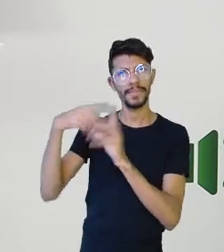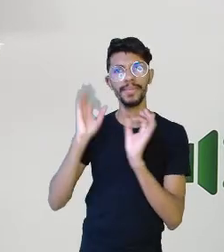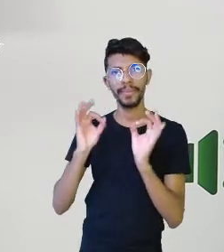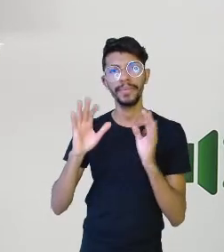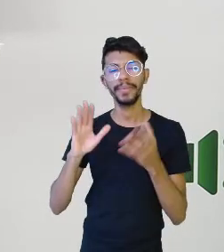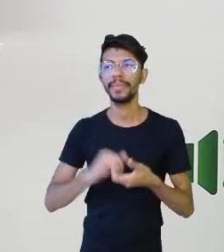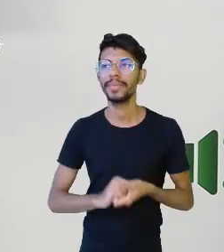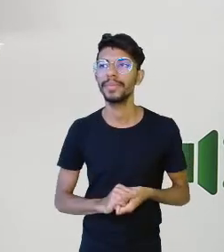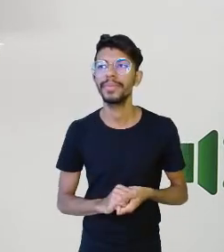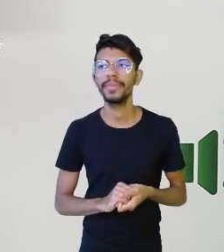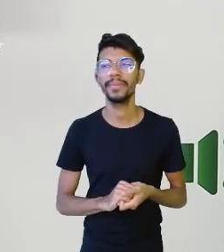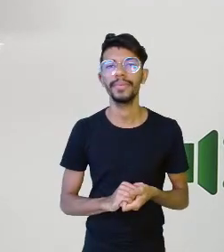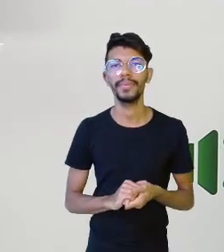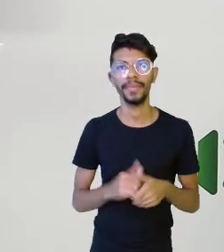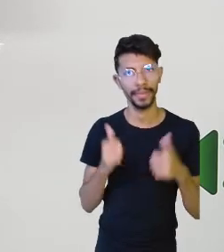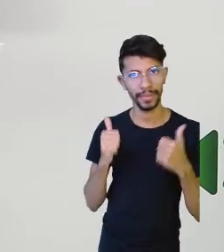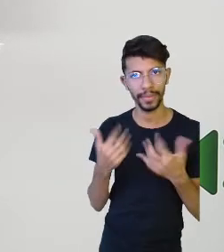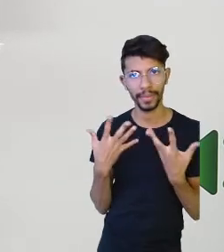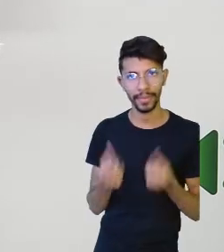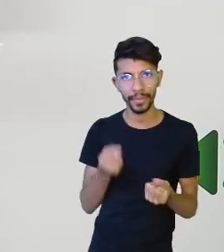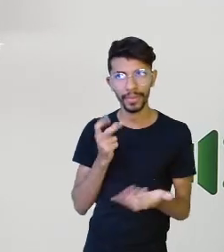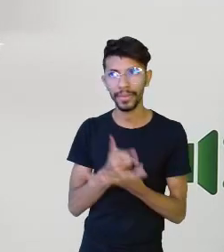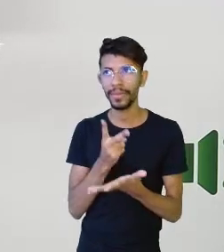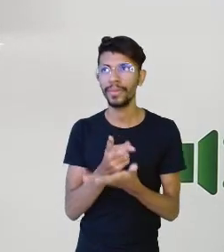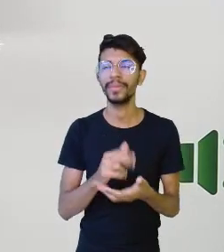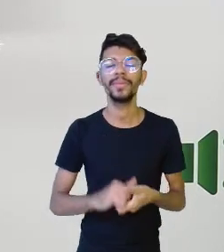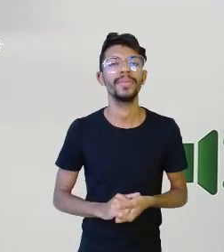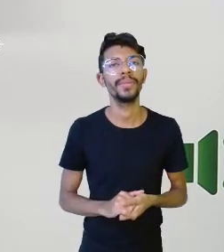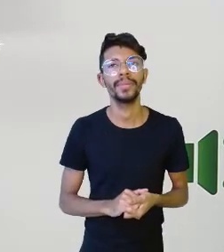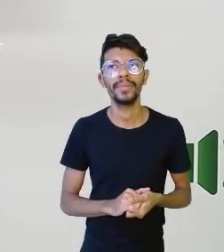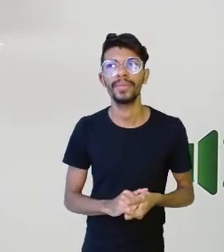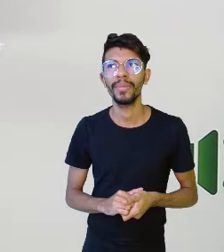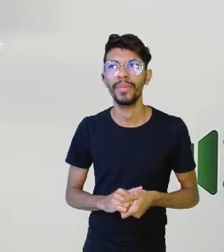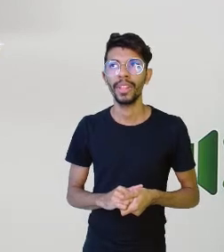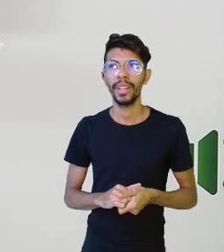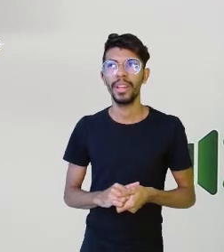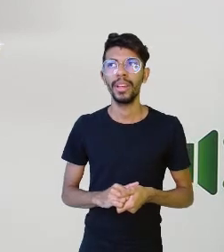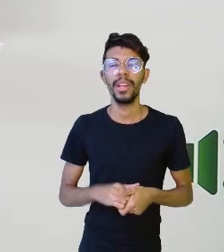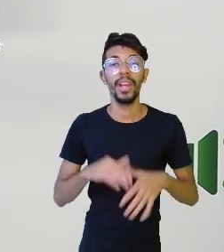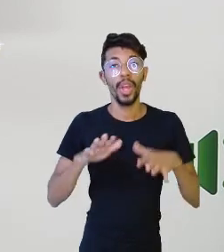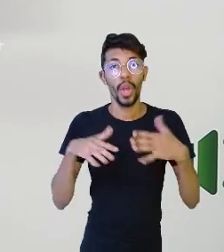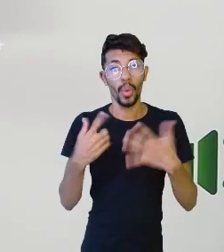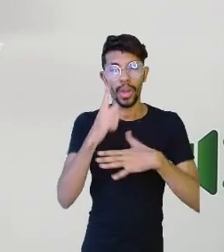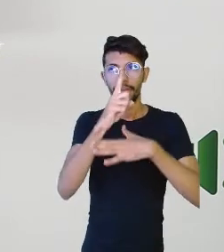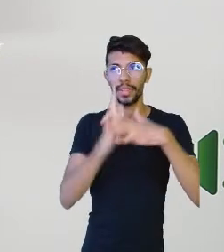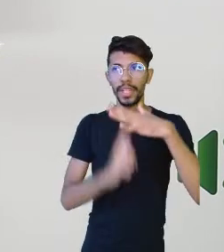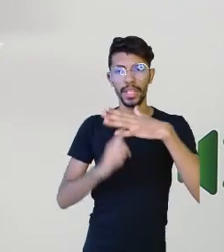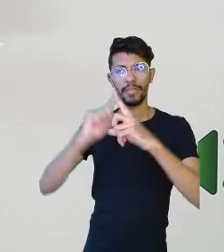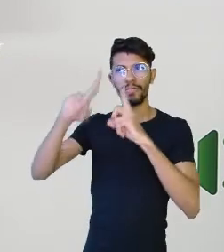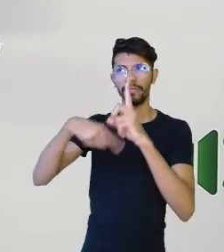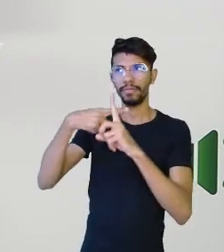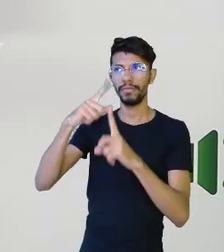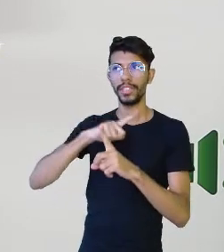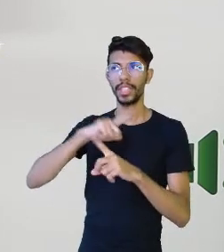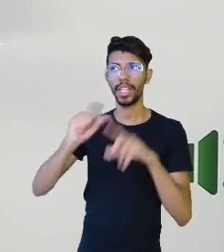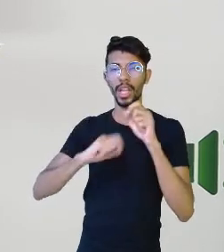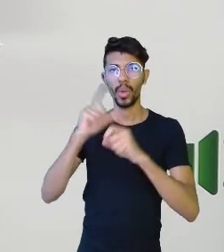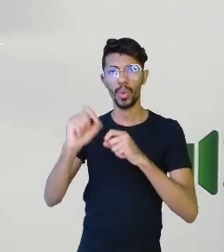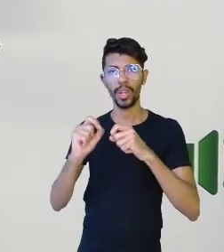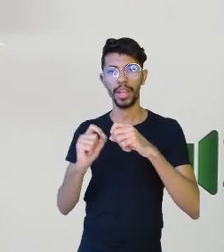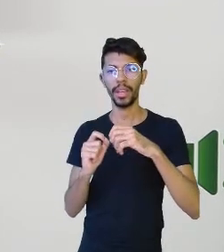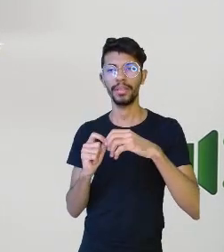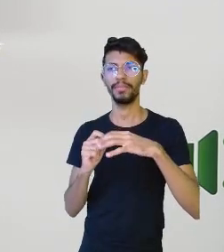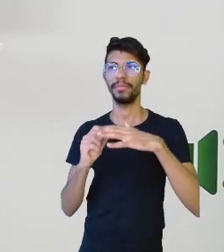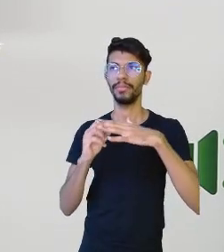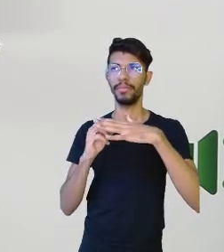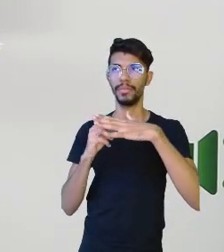adicionadas. Beleza? Vamos seguir. Quando as frações adicionadas tiverem denominador igual,